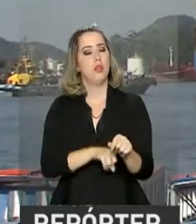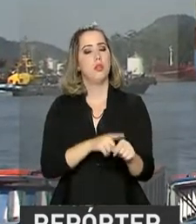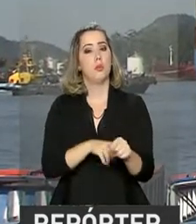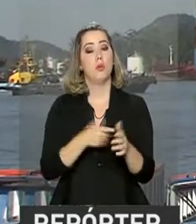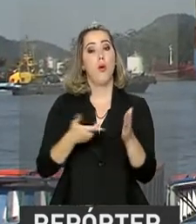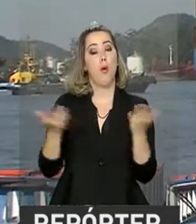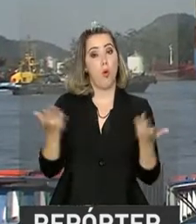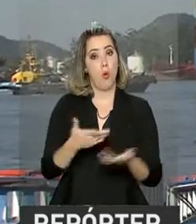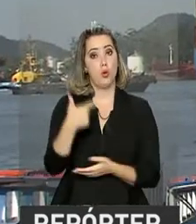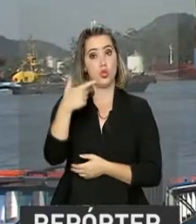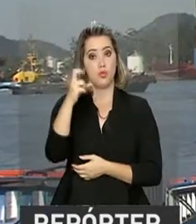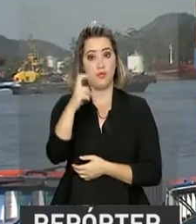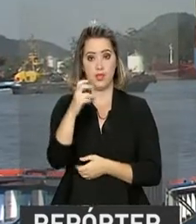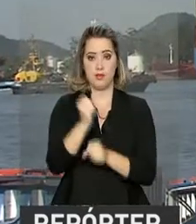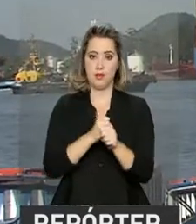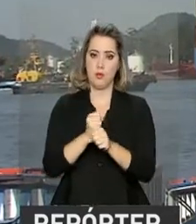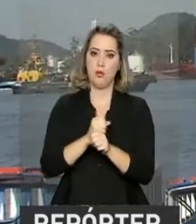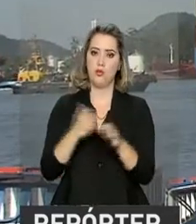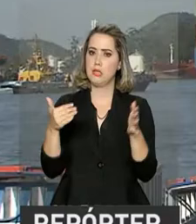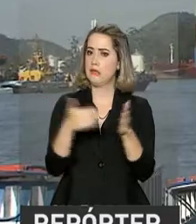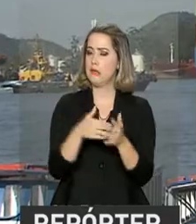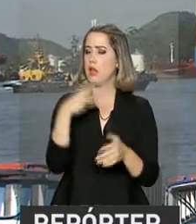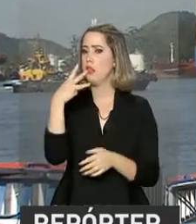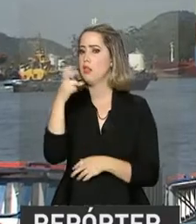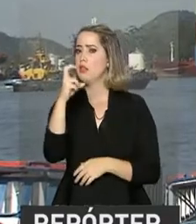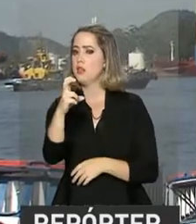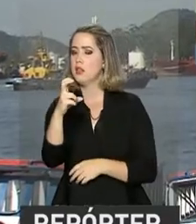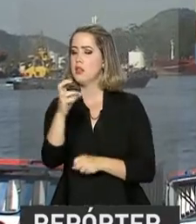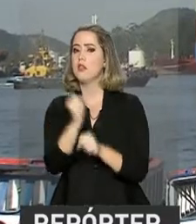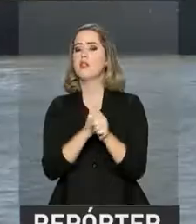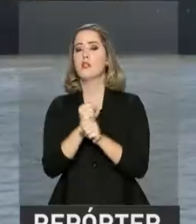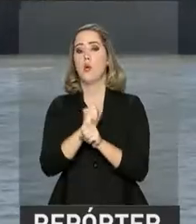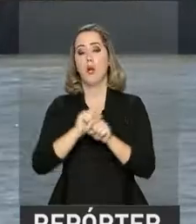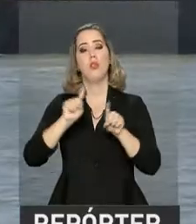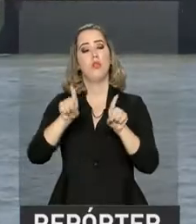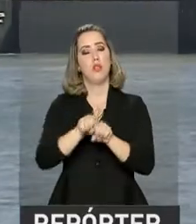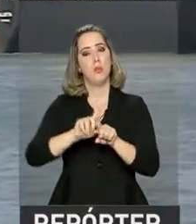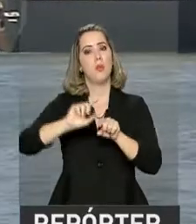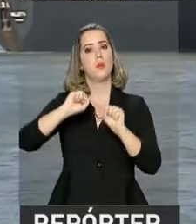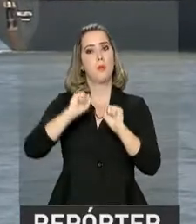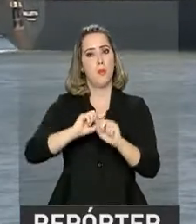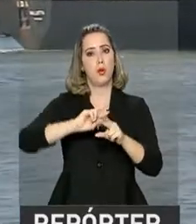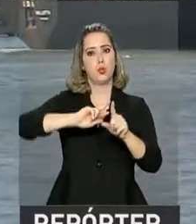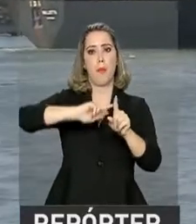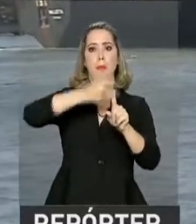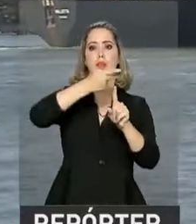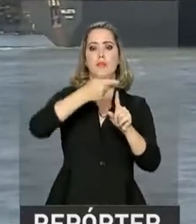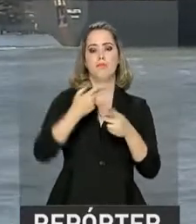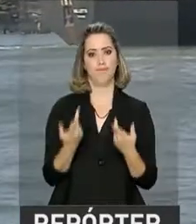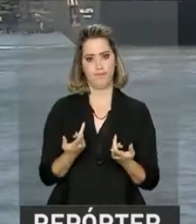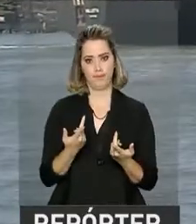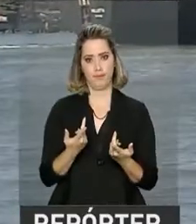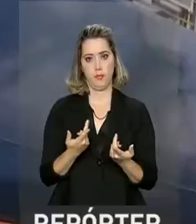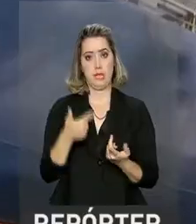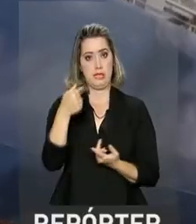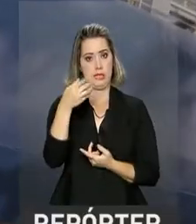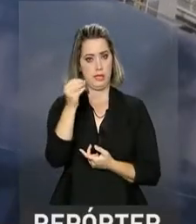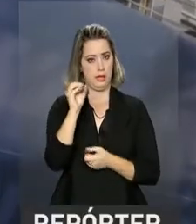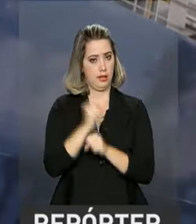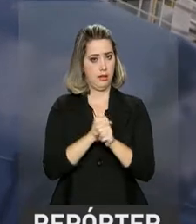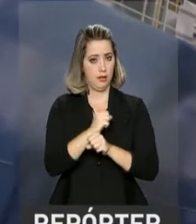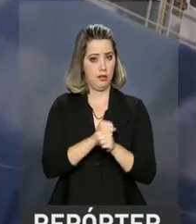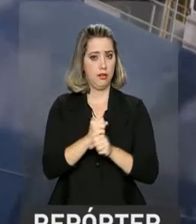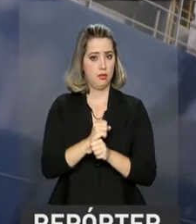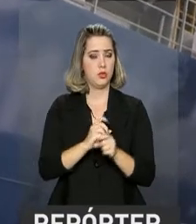atuais 25 para até 35 anos com limite de renovação de até 70 anos também dão mais segurança